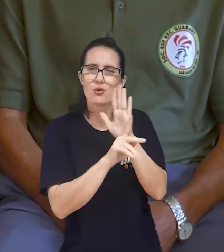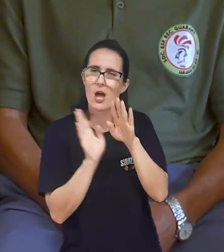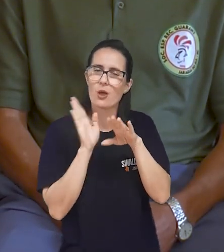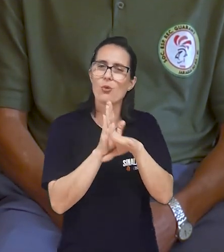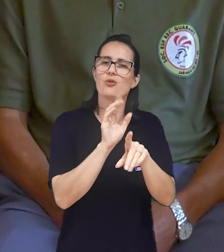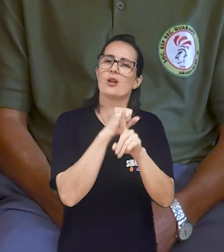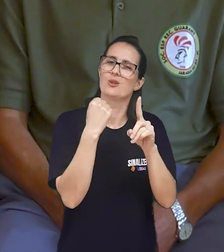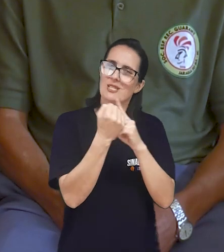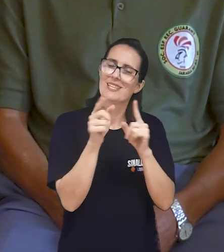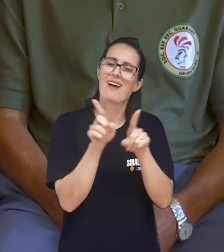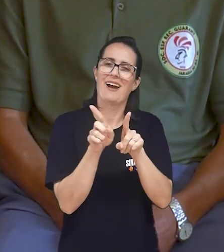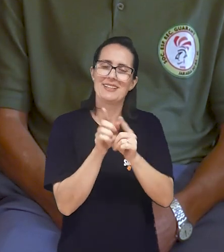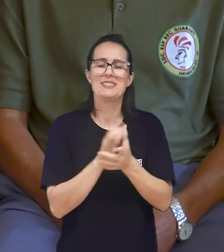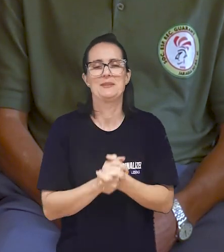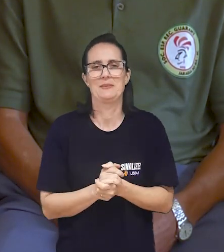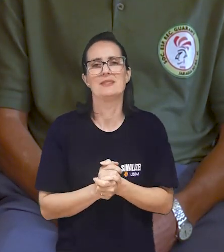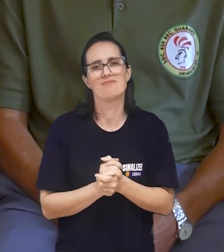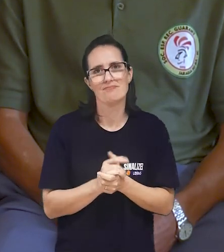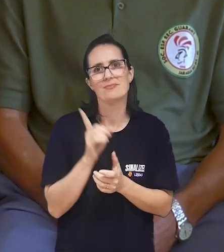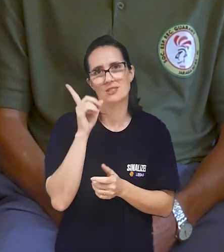da sociedade e tudo mais, então